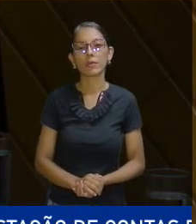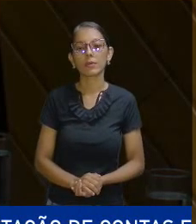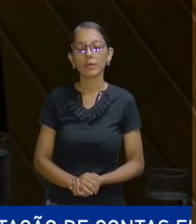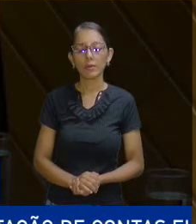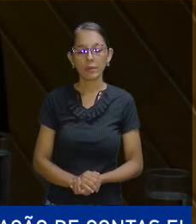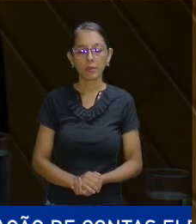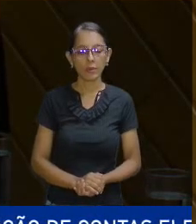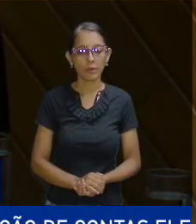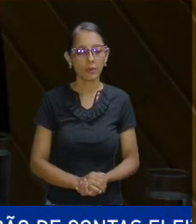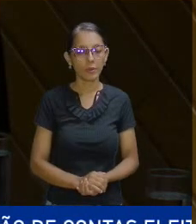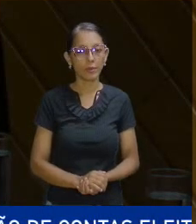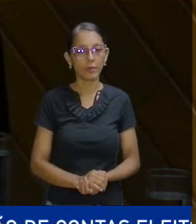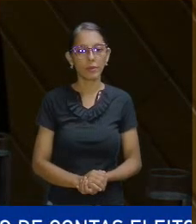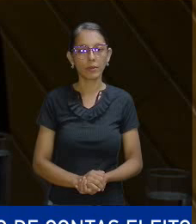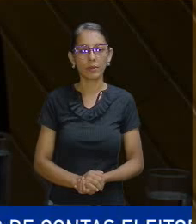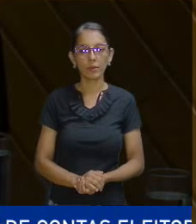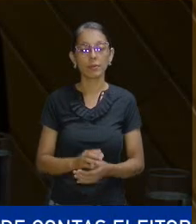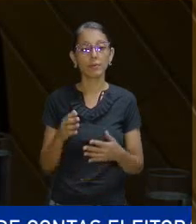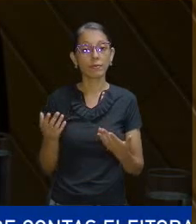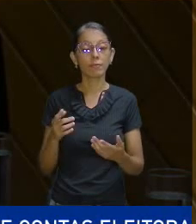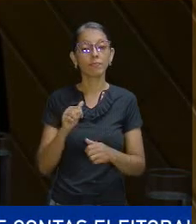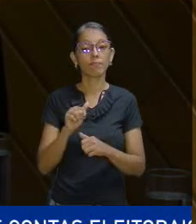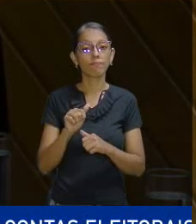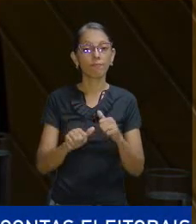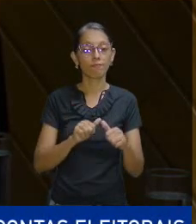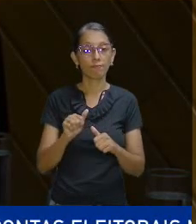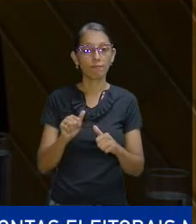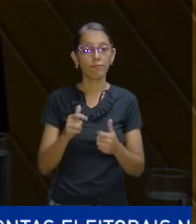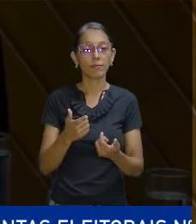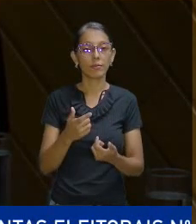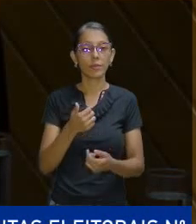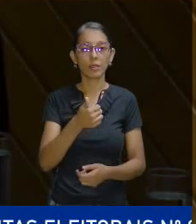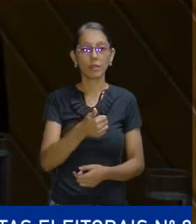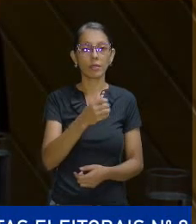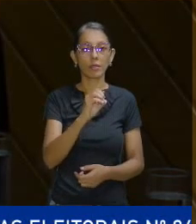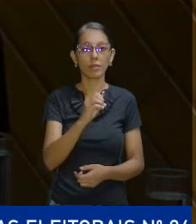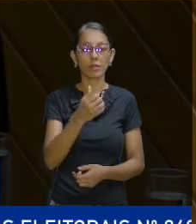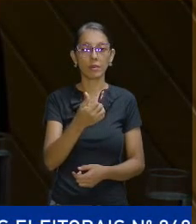Todavia, o montante expressivo da irregularidade, R$